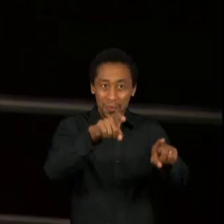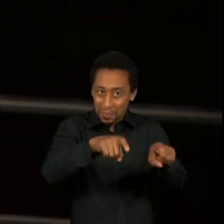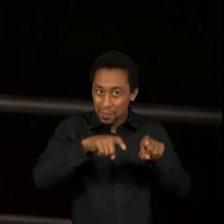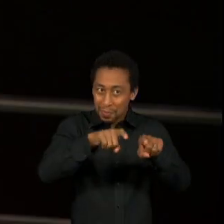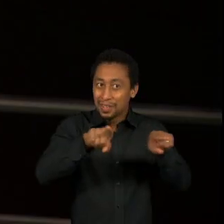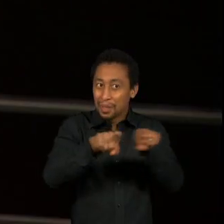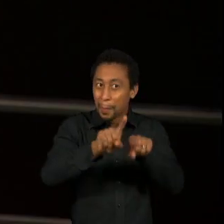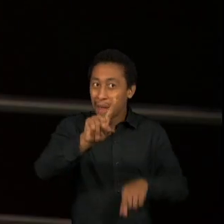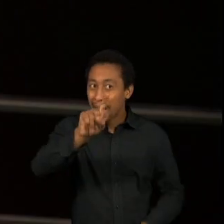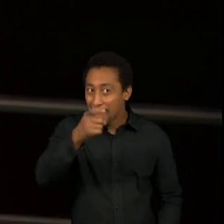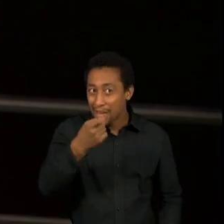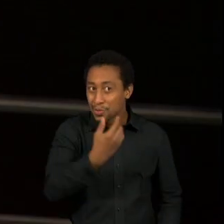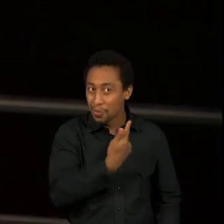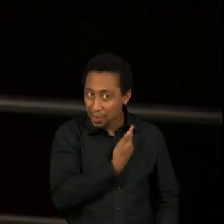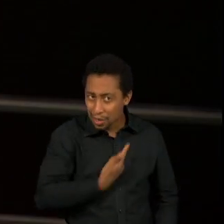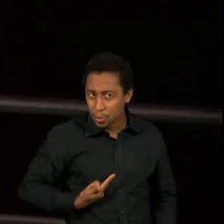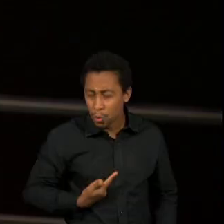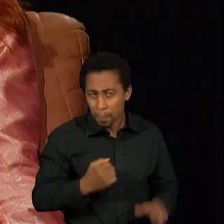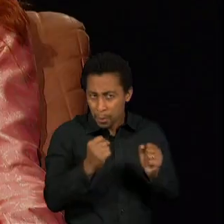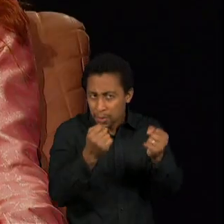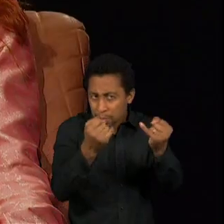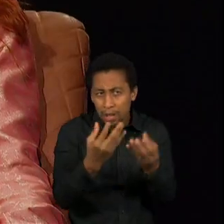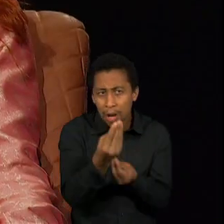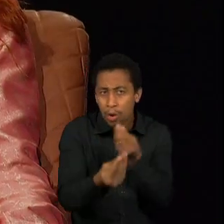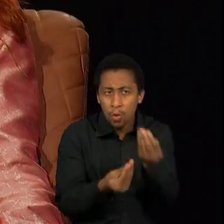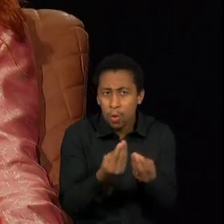a sua infância lá em Salvador?